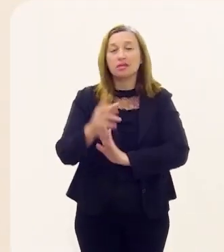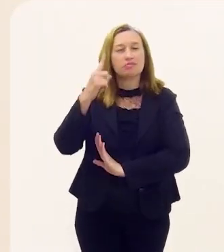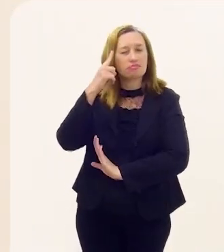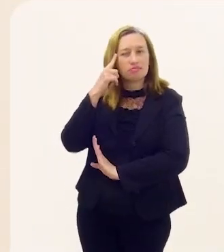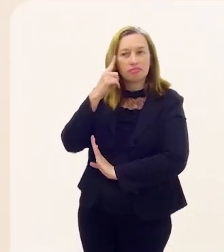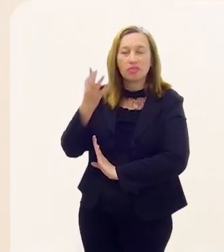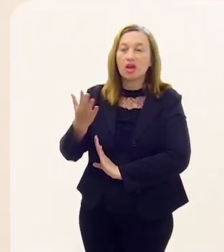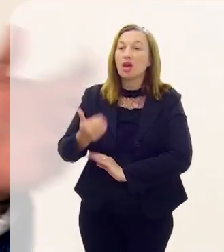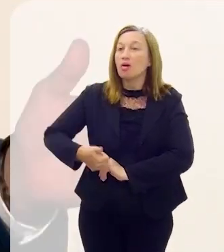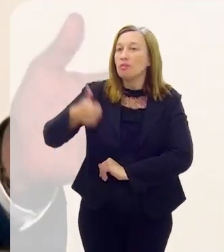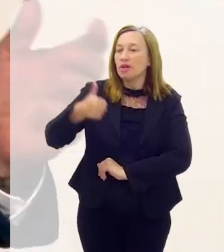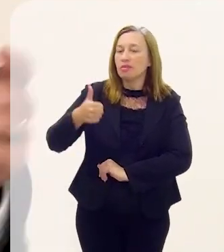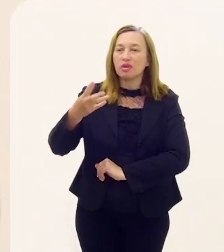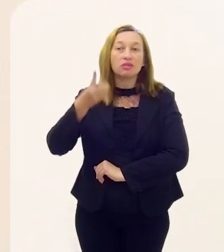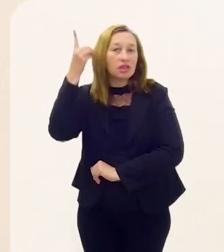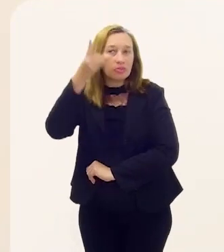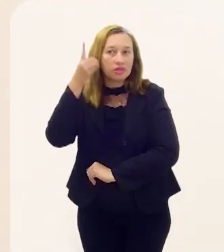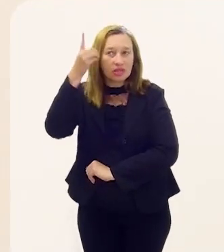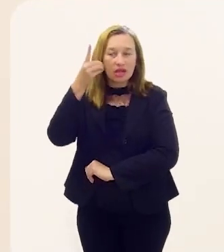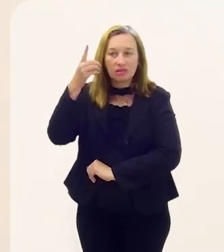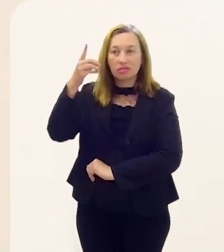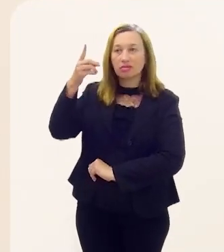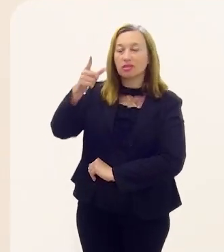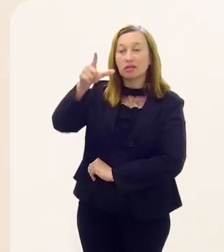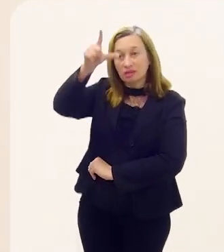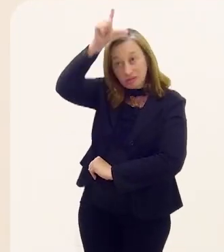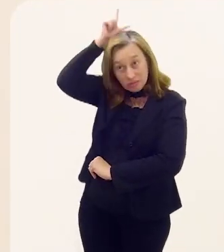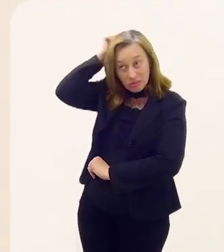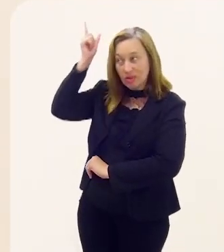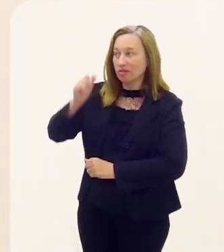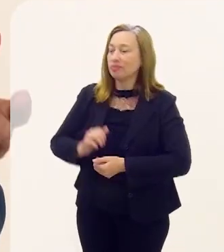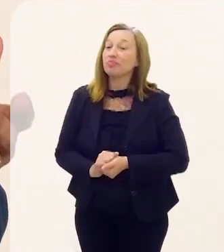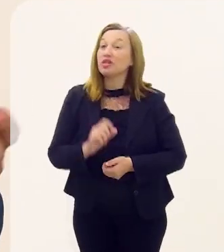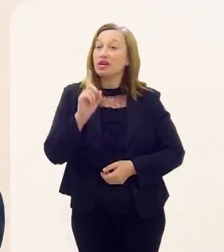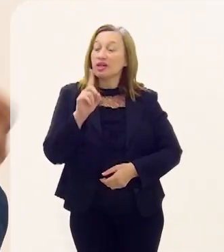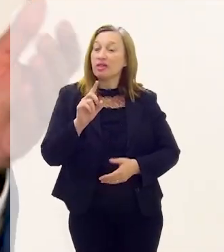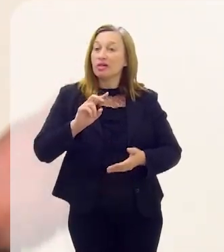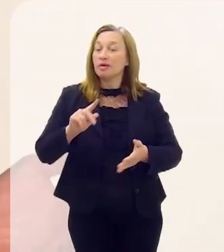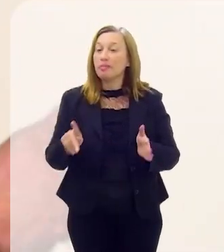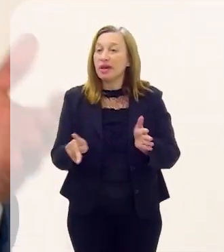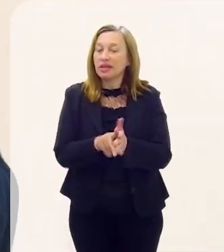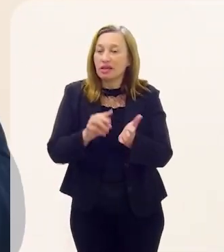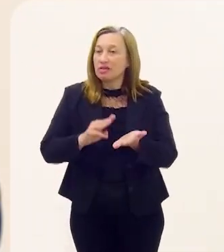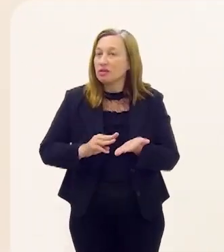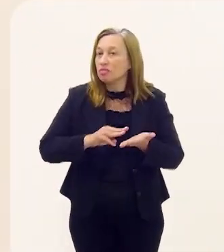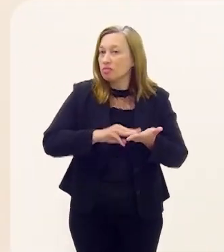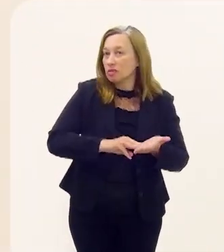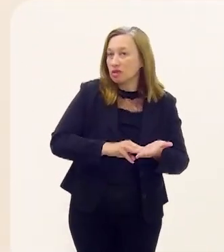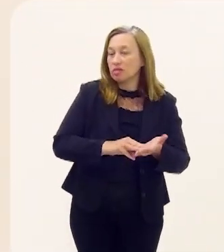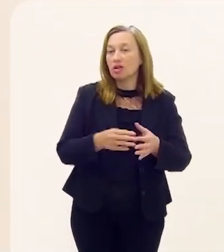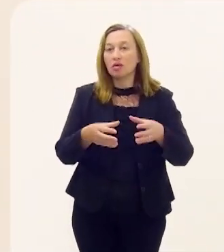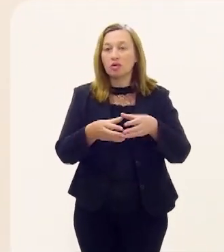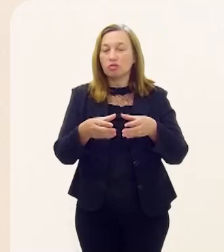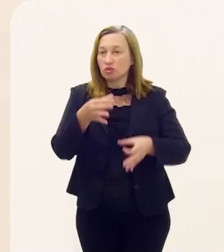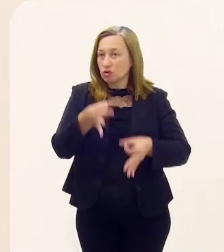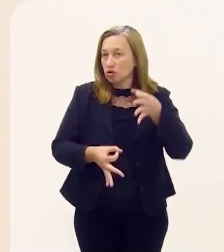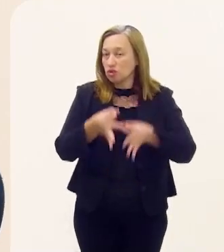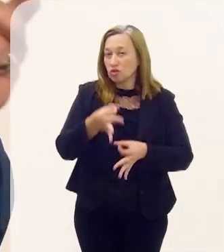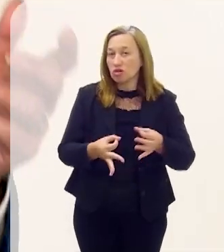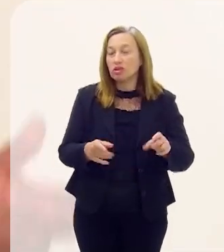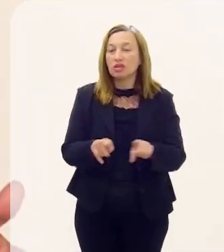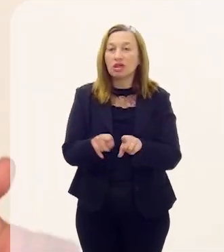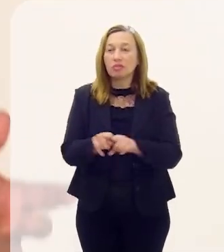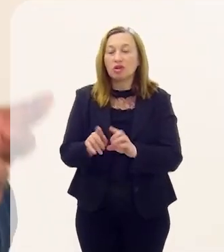essa reflexão. Primeiro, o nosso querido deputado Luiz Paulo Corrêa, que é membro da Comissão de Constituição e Justiça e